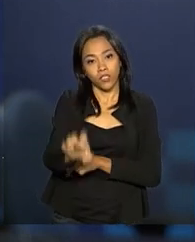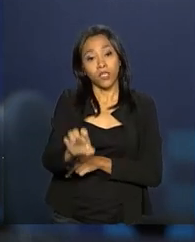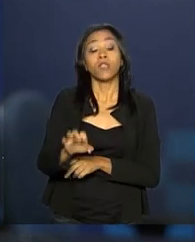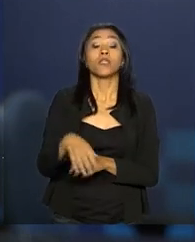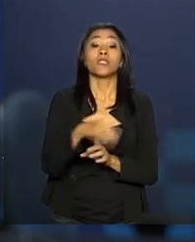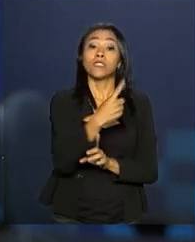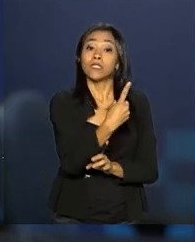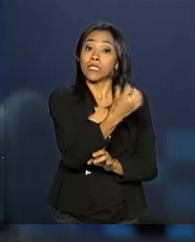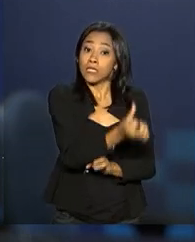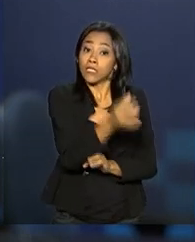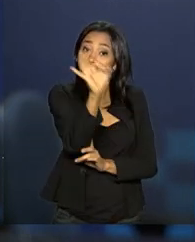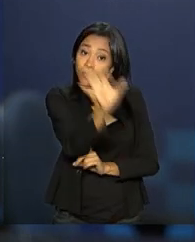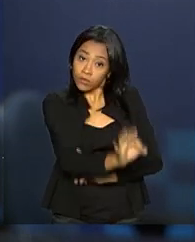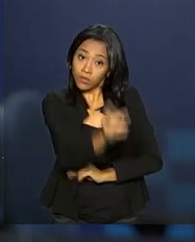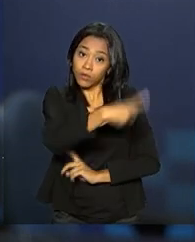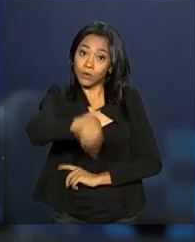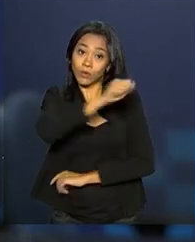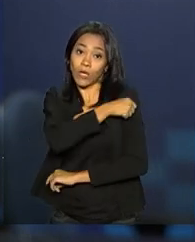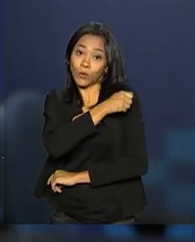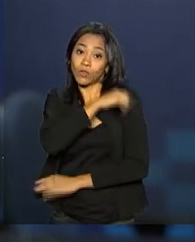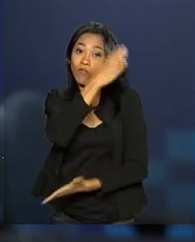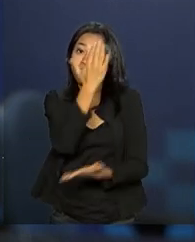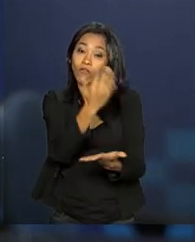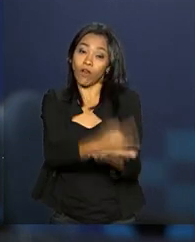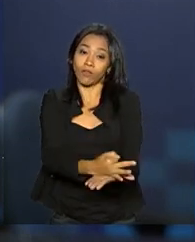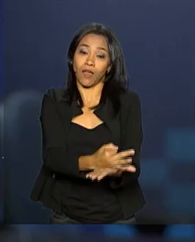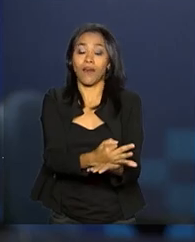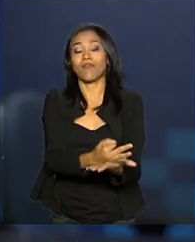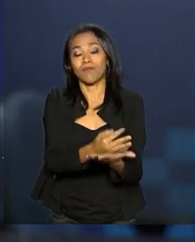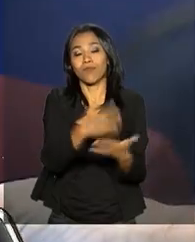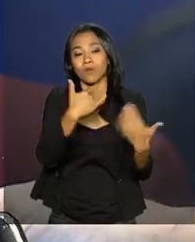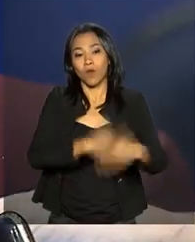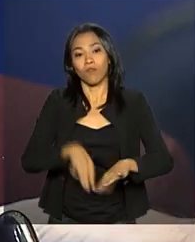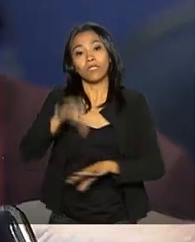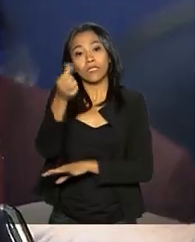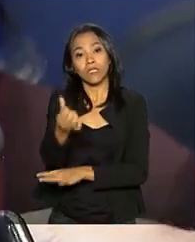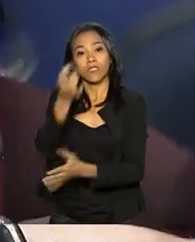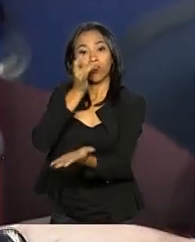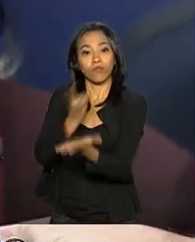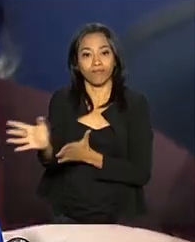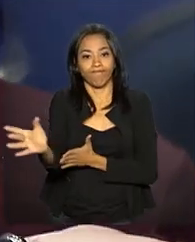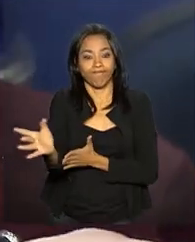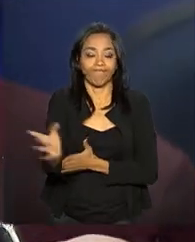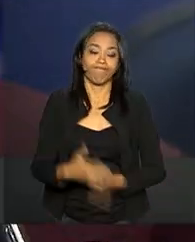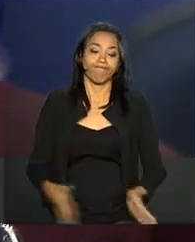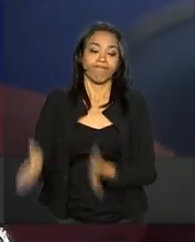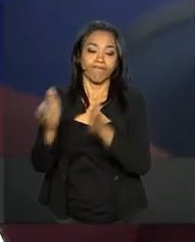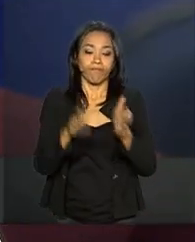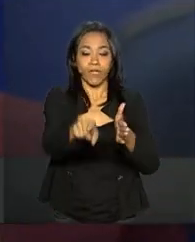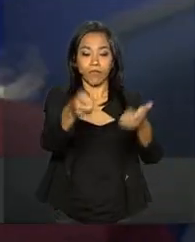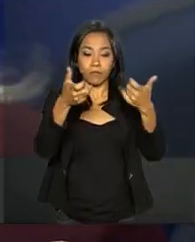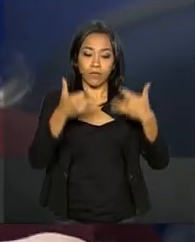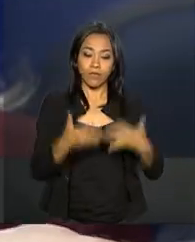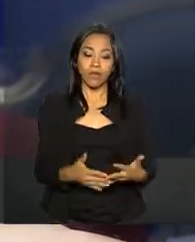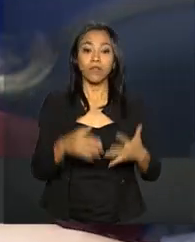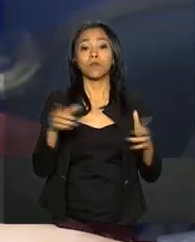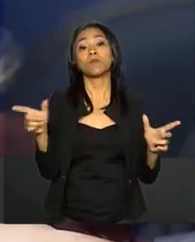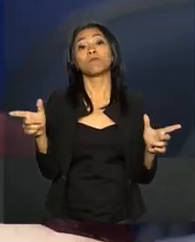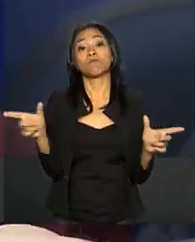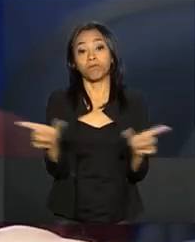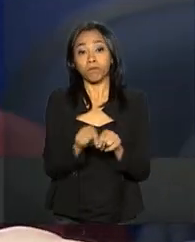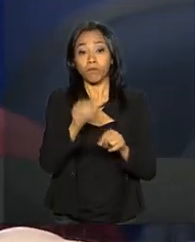faltaram às provas e 6 foram eliminados. A aplicação do Enad transcorreu na mais absoluta